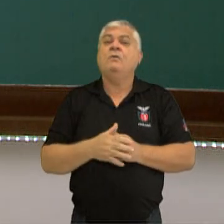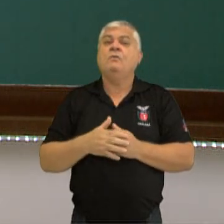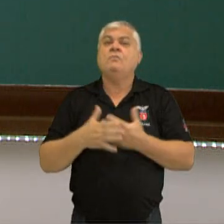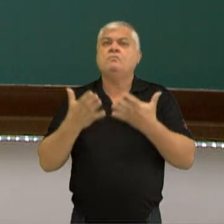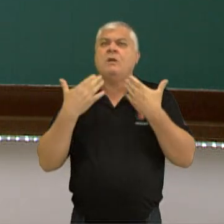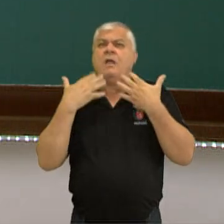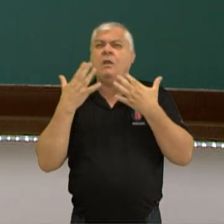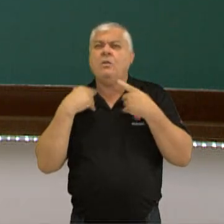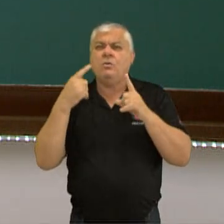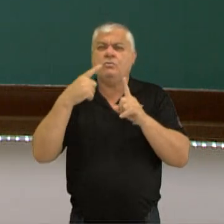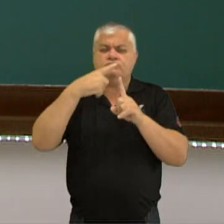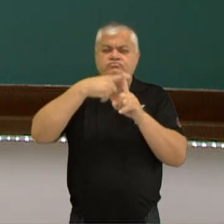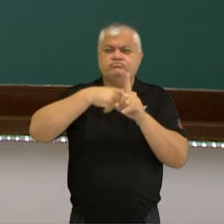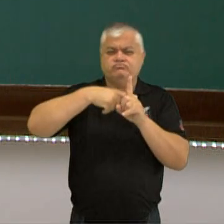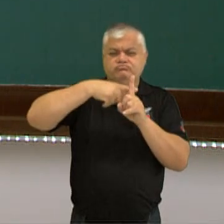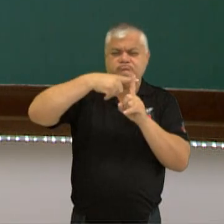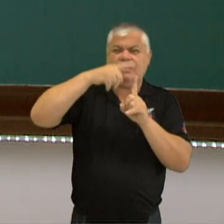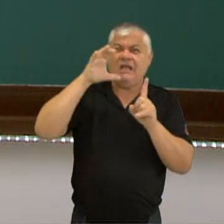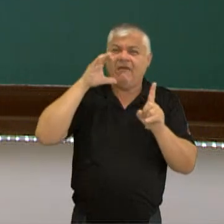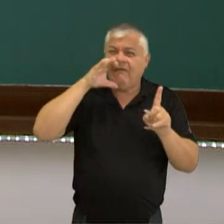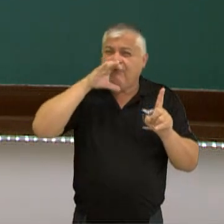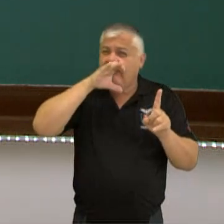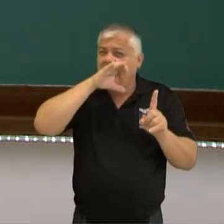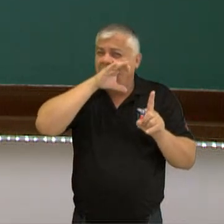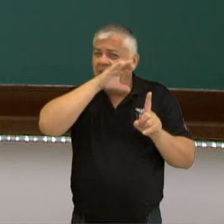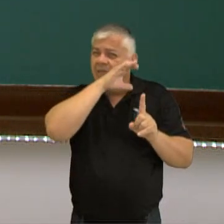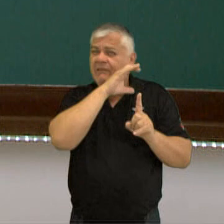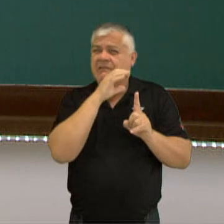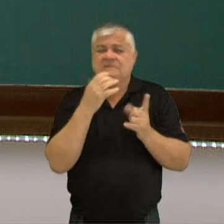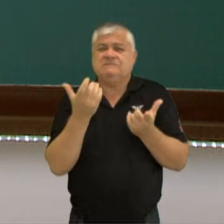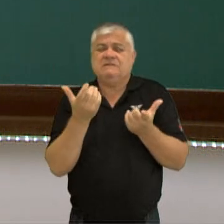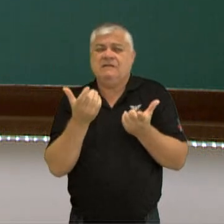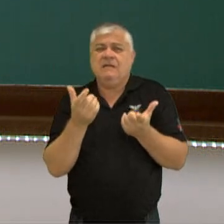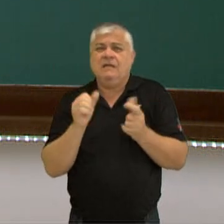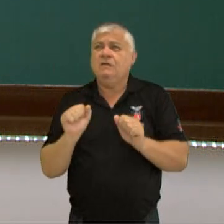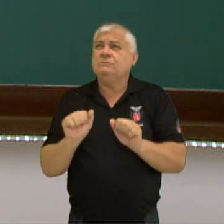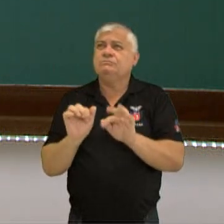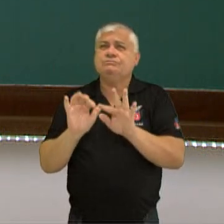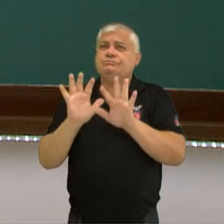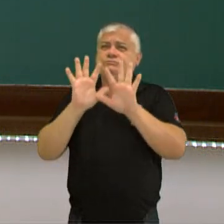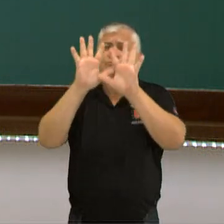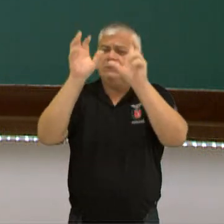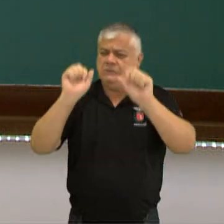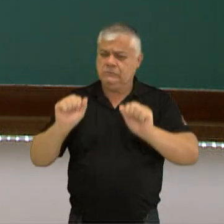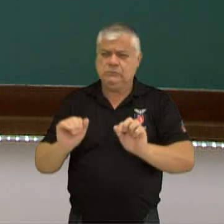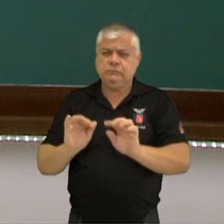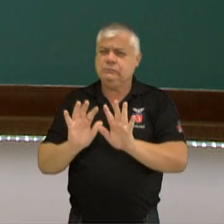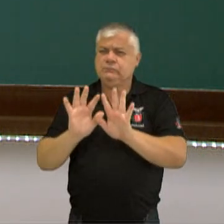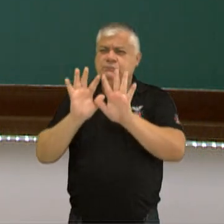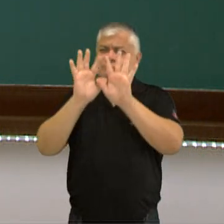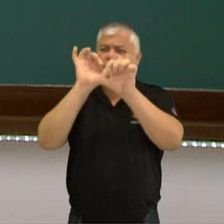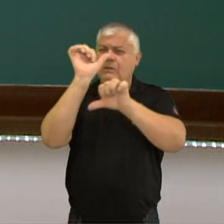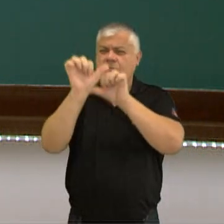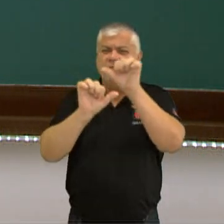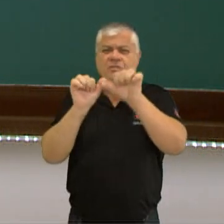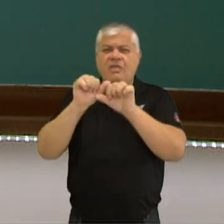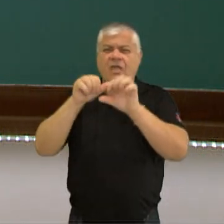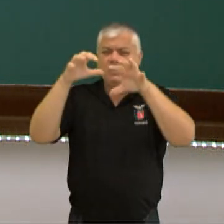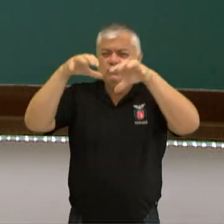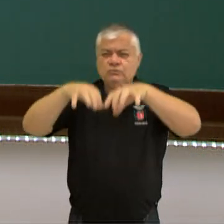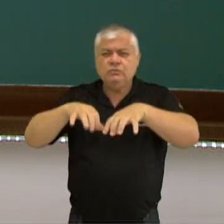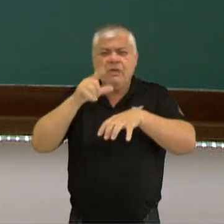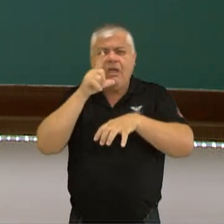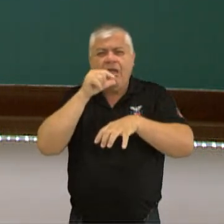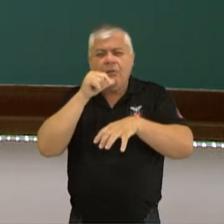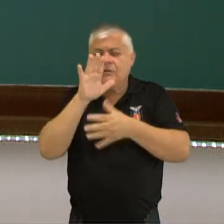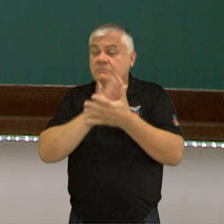do planeta era muito grande, altas temperaturas, esse vapor nunca chegou para o estado líquido.